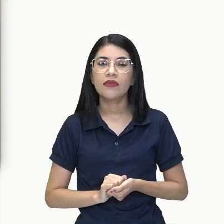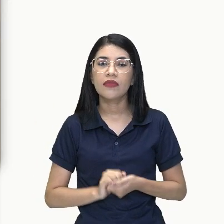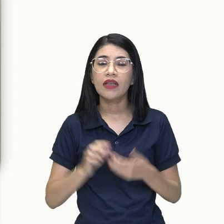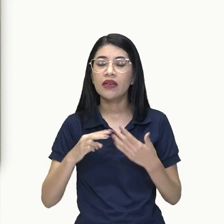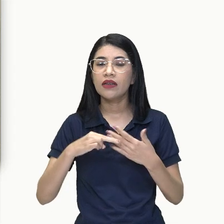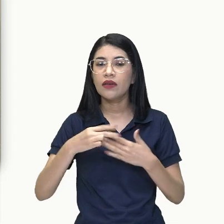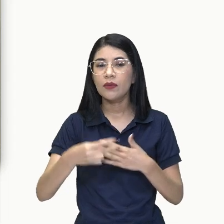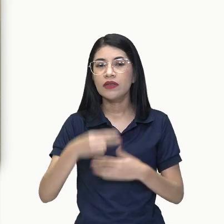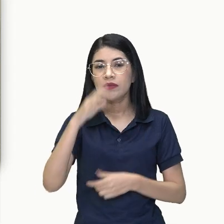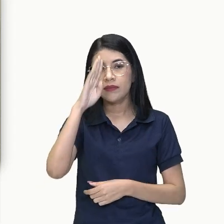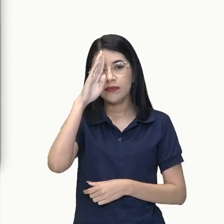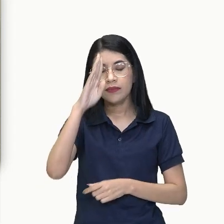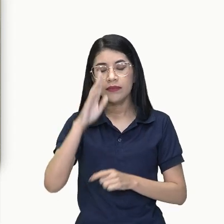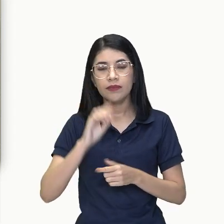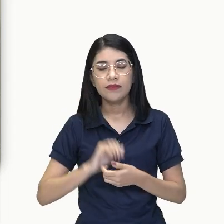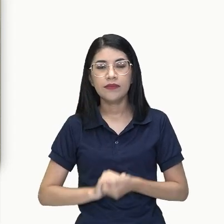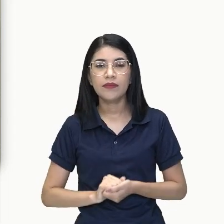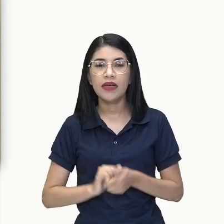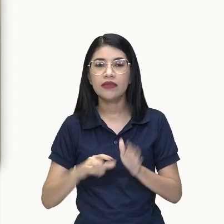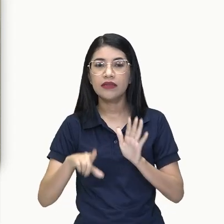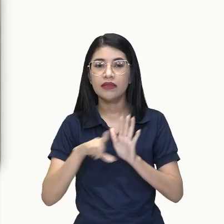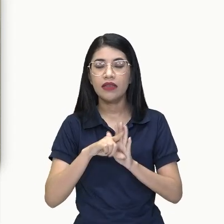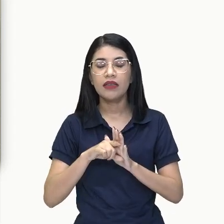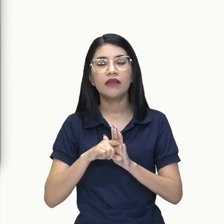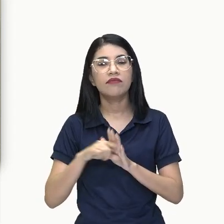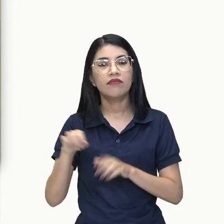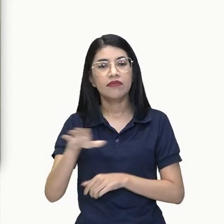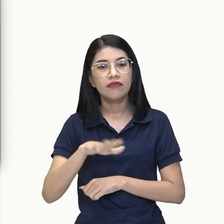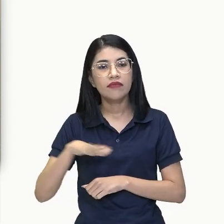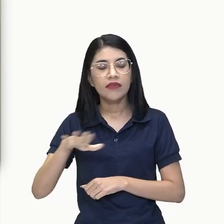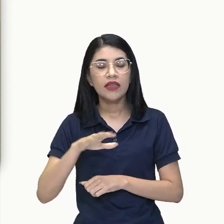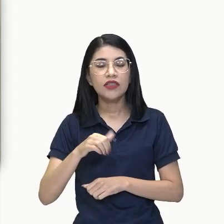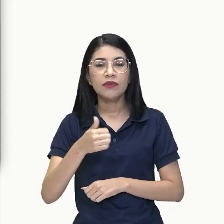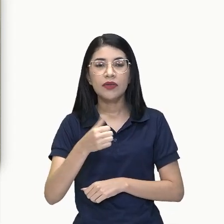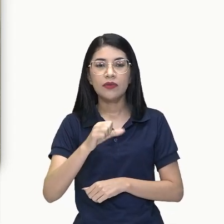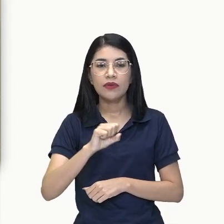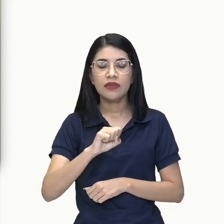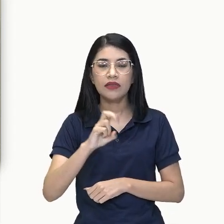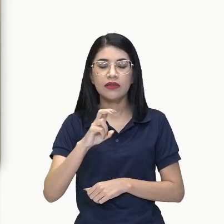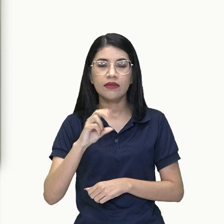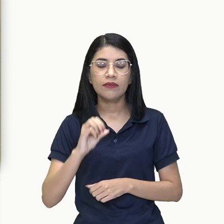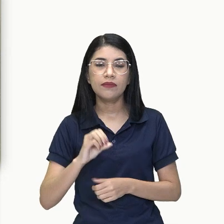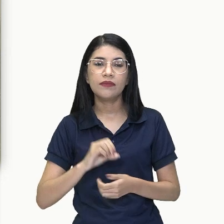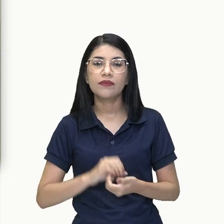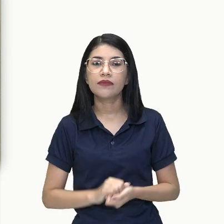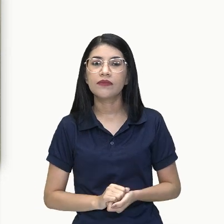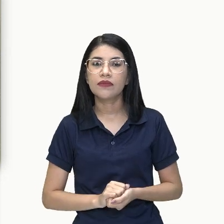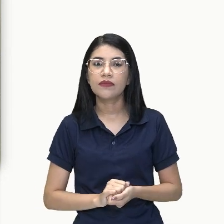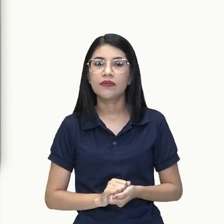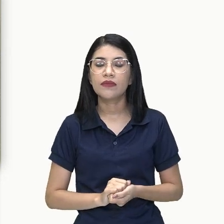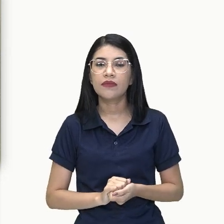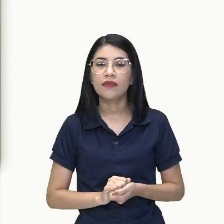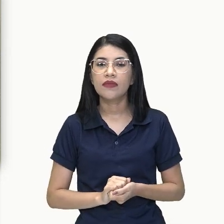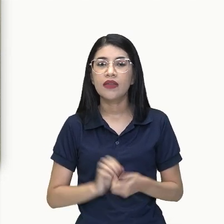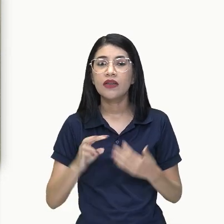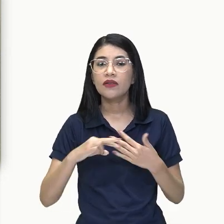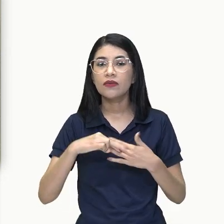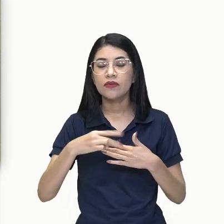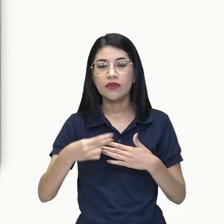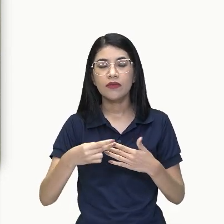outras consequências da Lei de Terras de 1850 e essas consequências são os